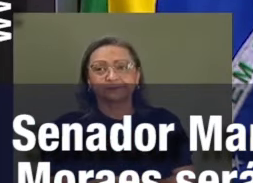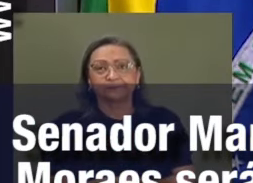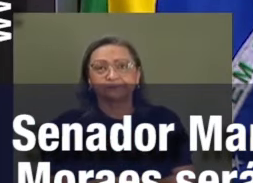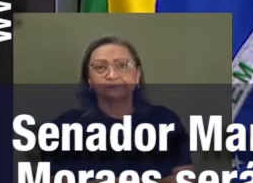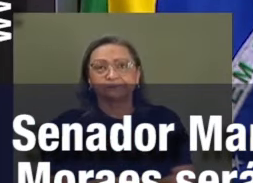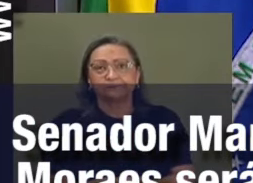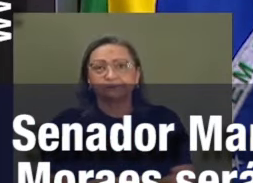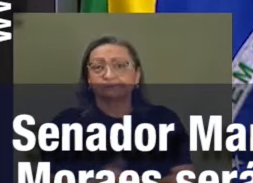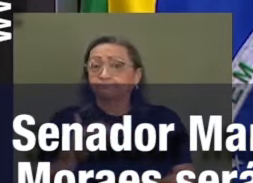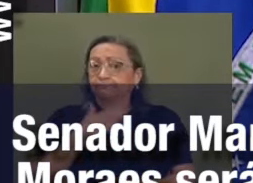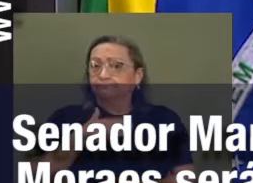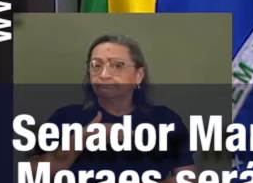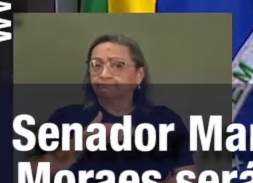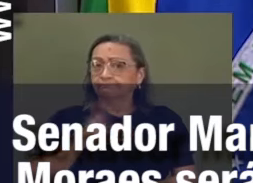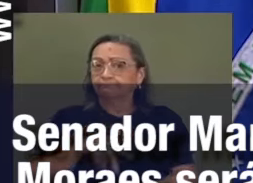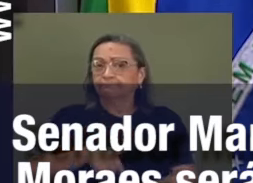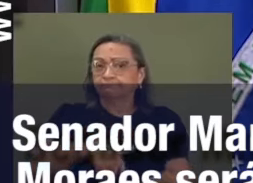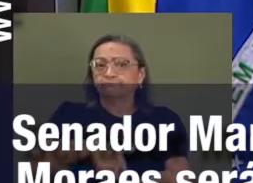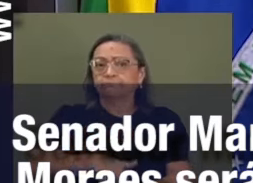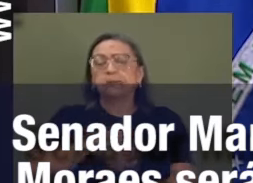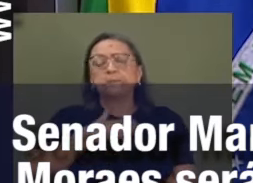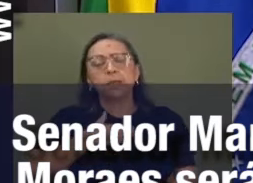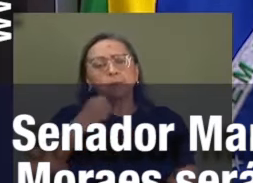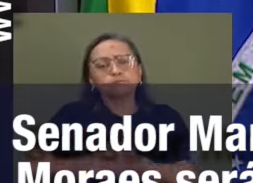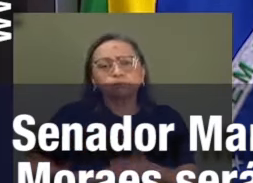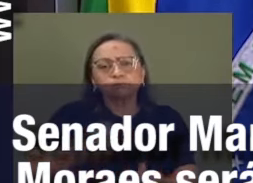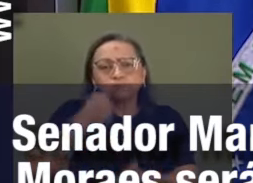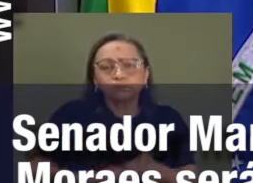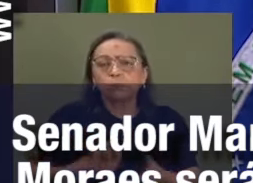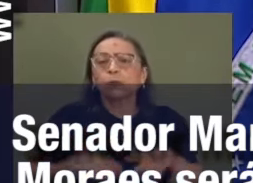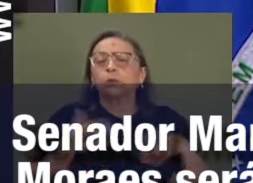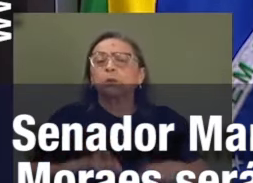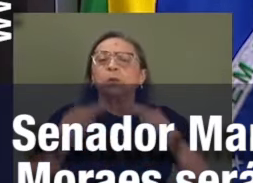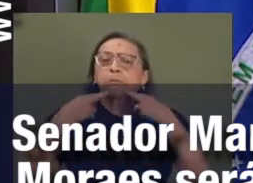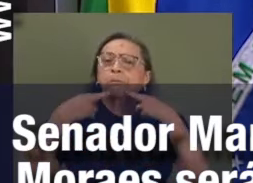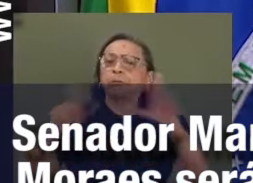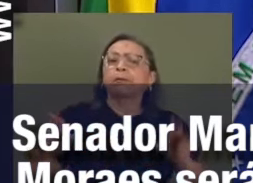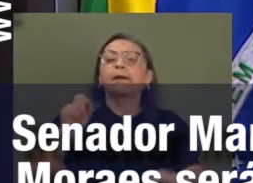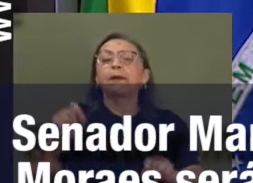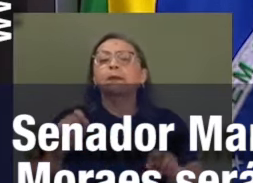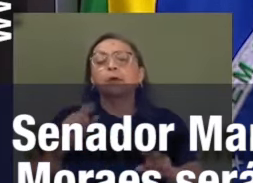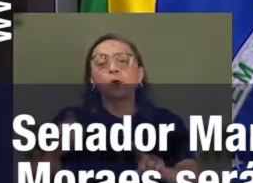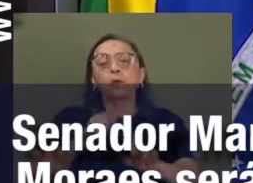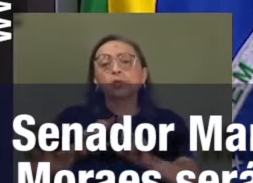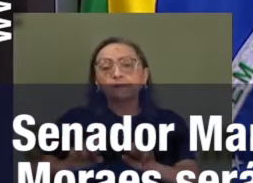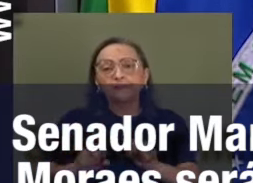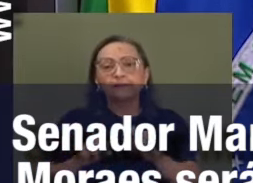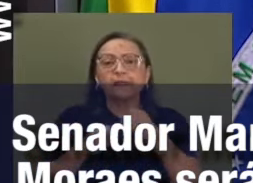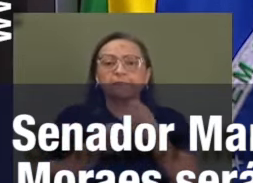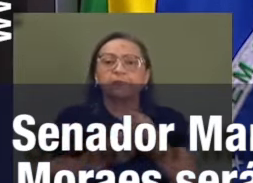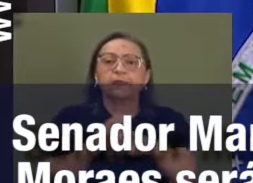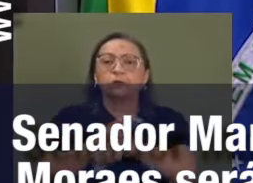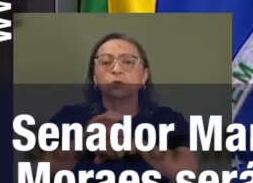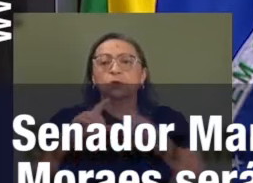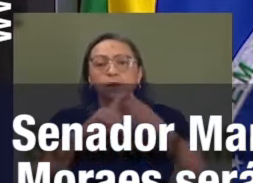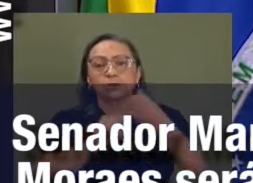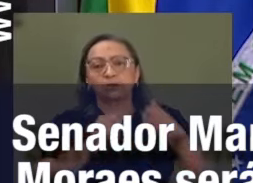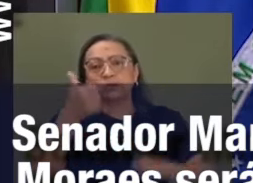a minha posição, a minha luta, meu protesto é em defesa da Constituição, artigo